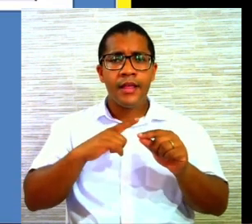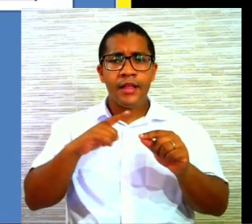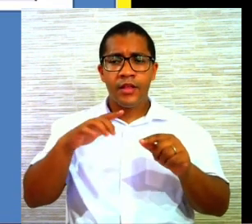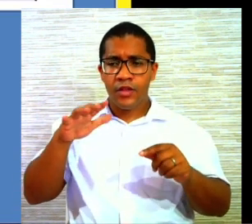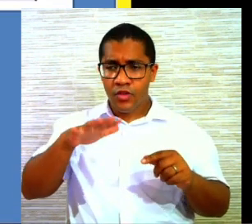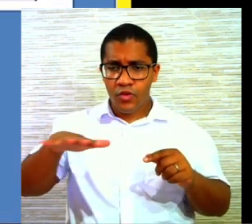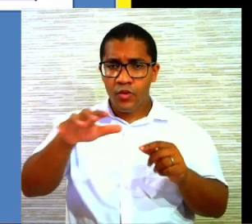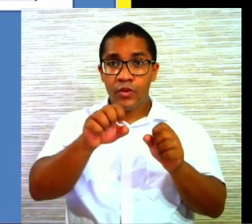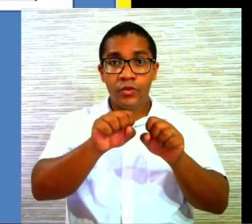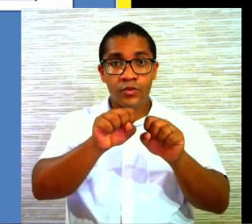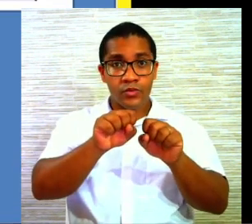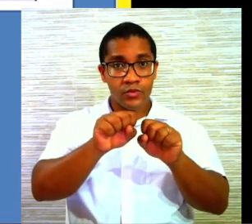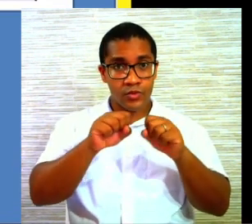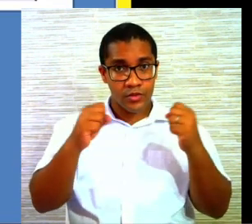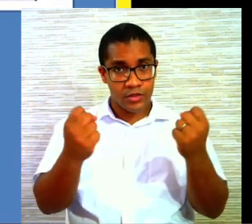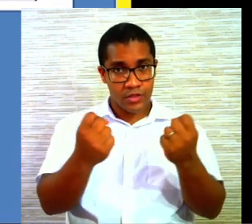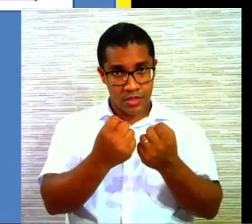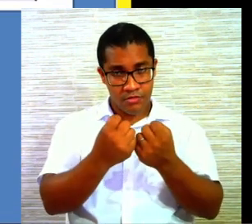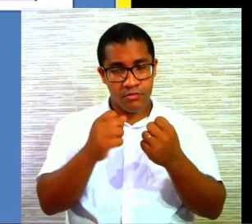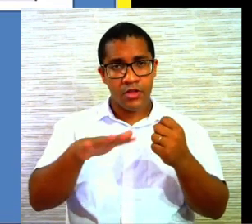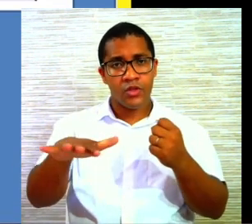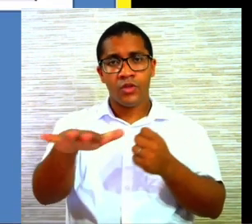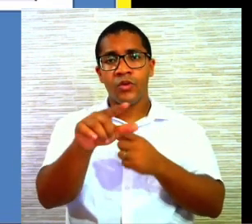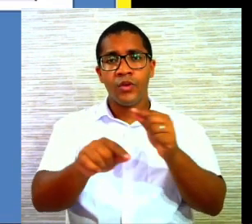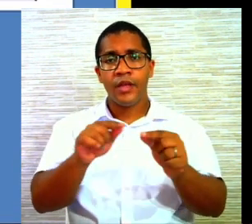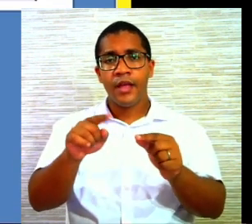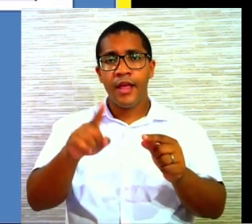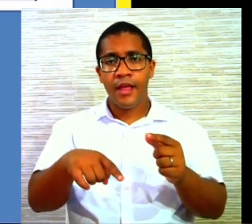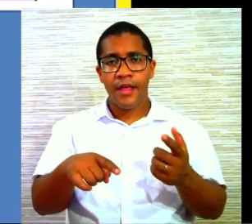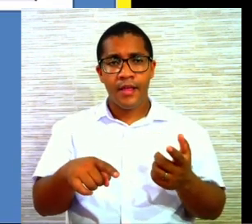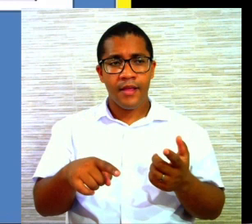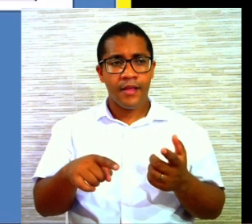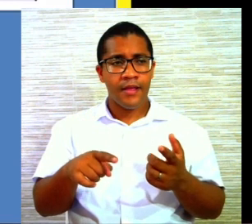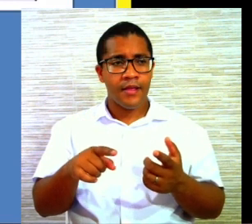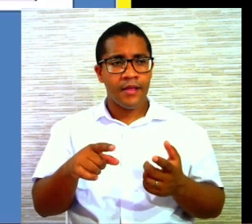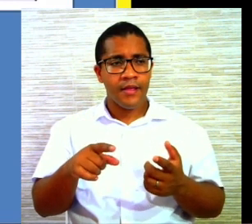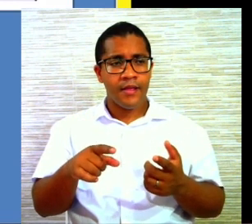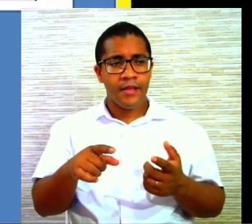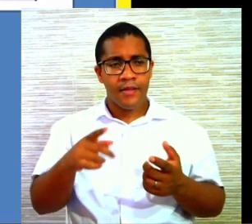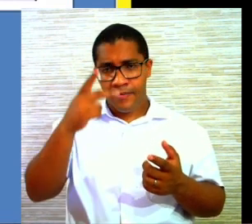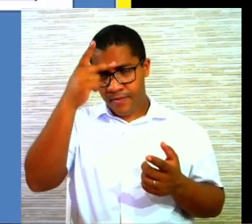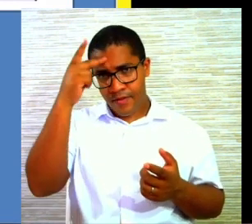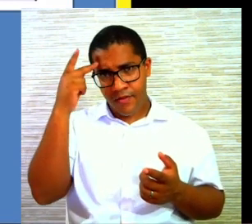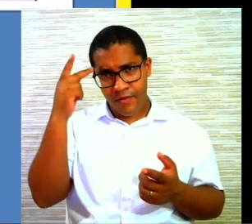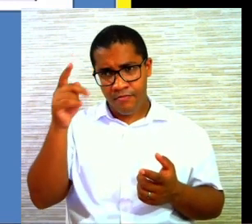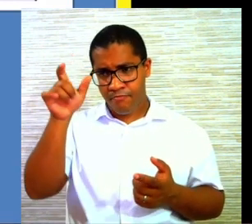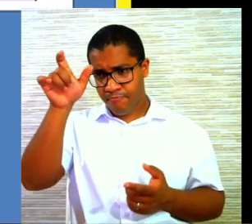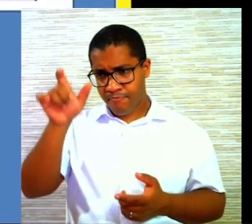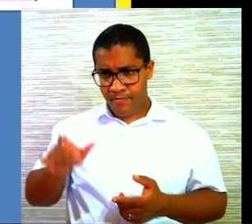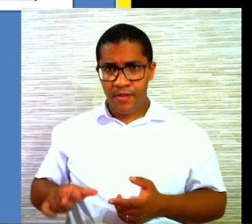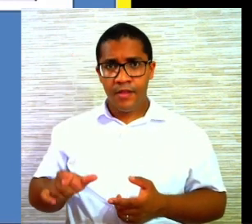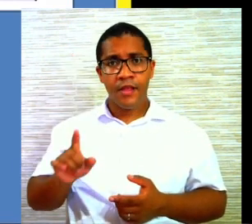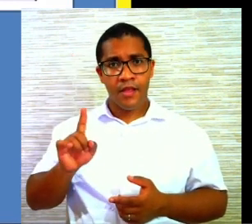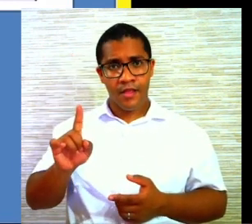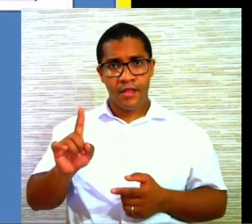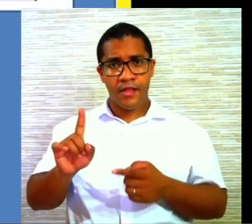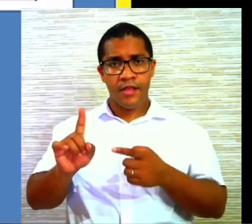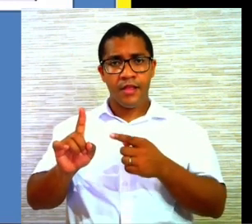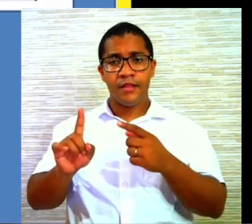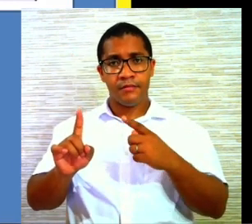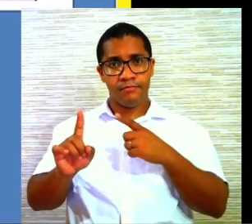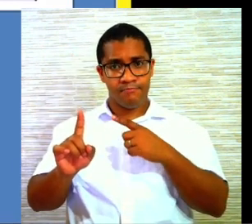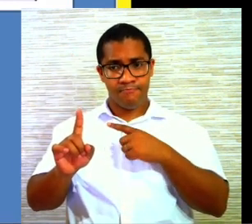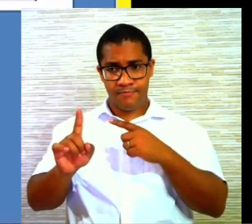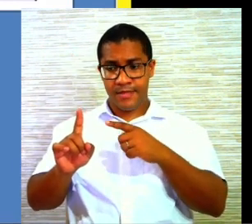definia a posição social dos indivíduos era a posse da terra. O senhor feudal, consequentemente,